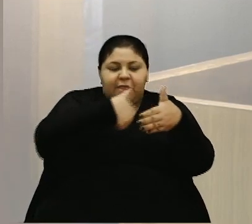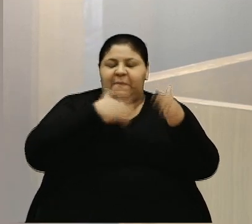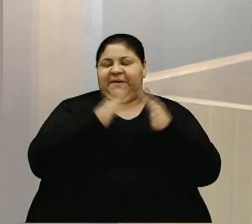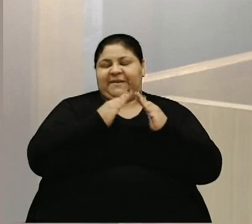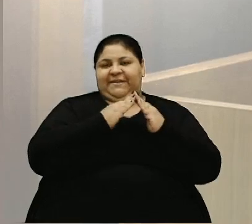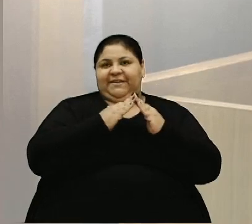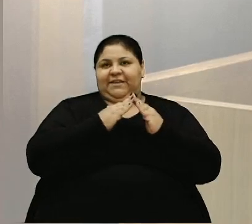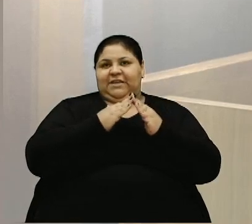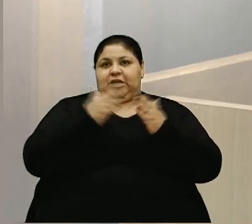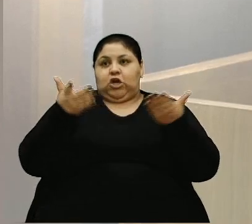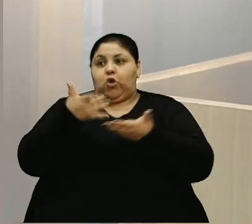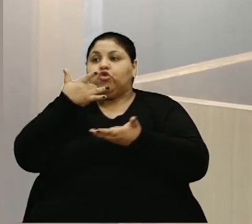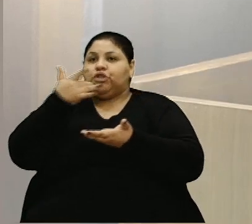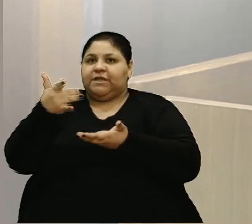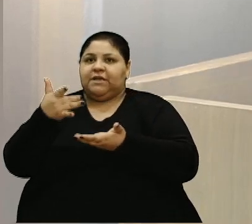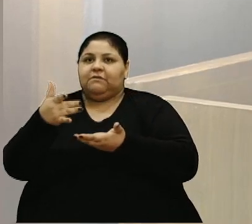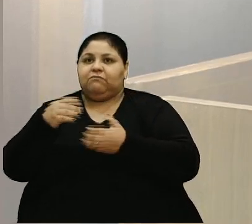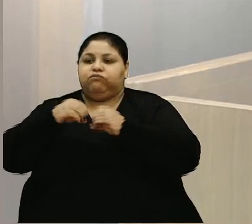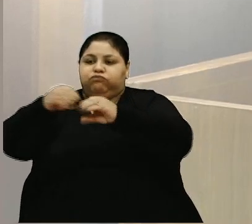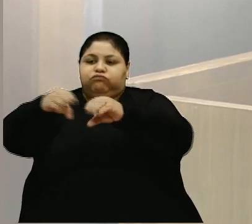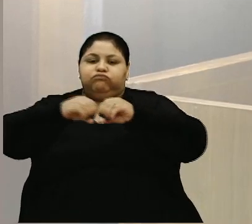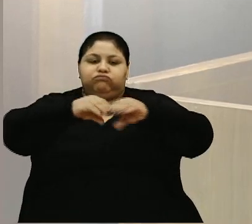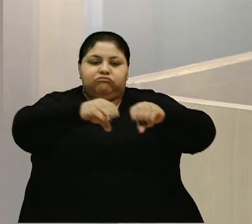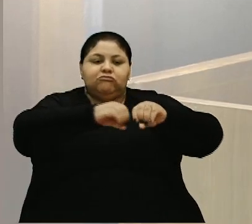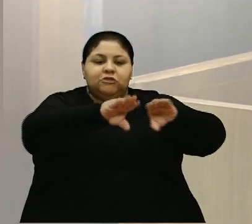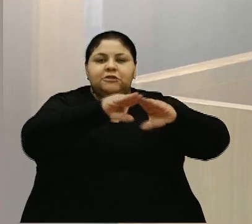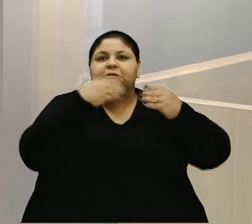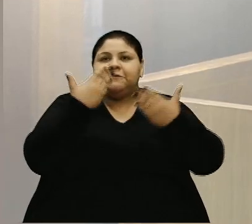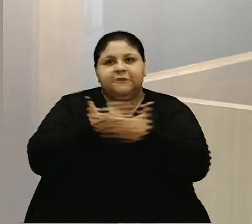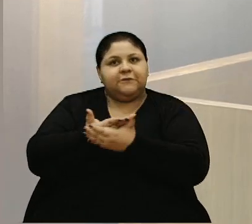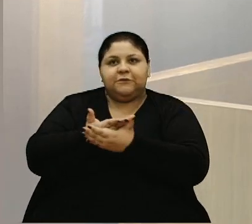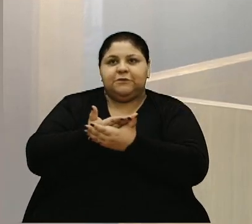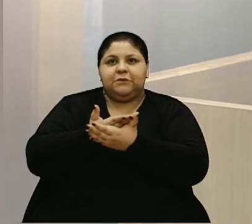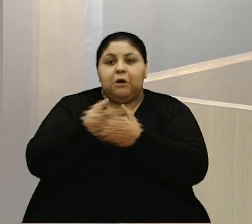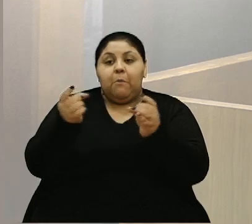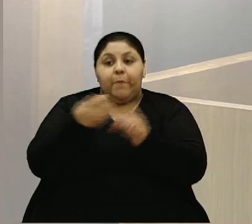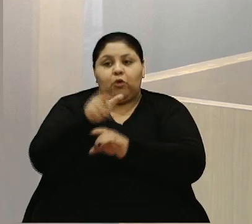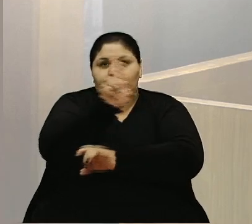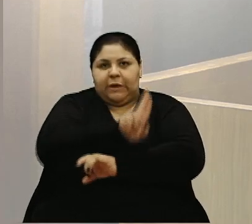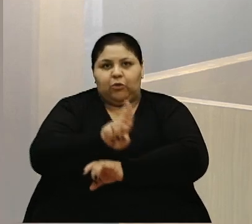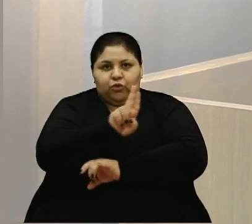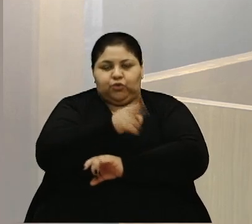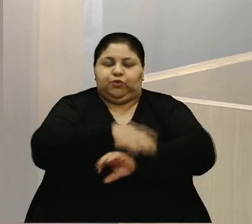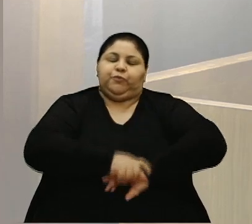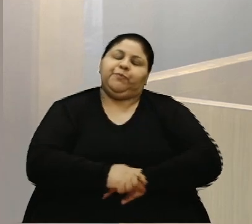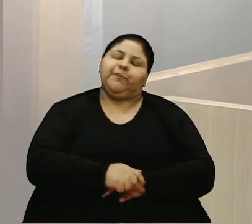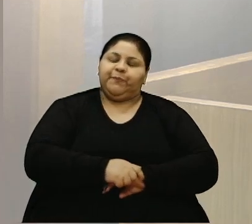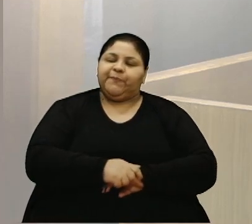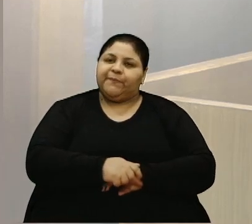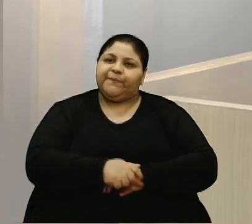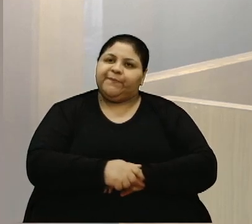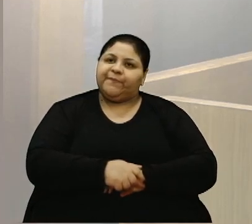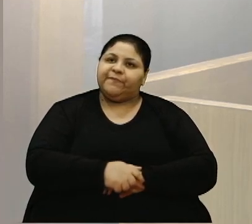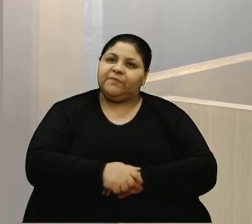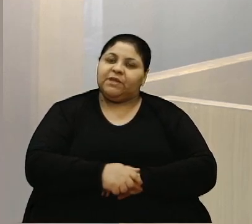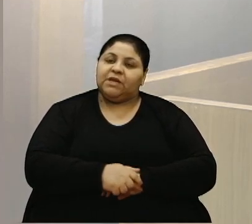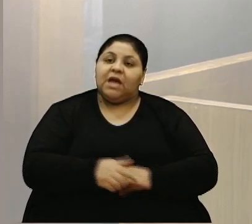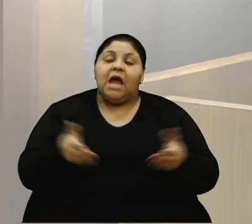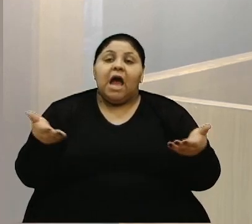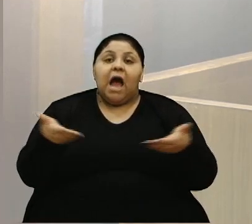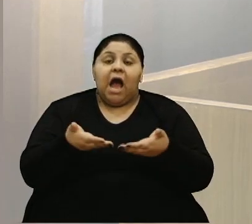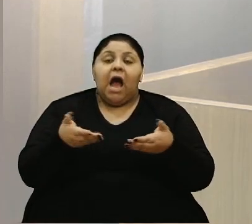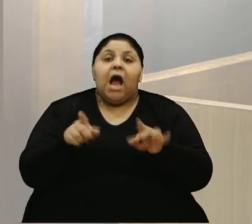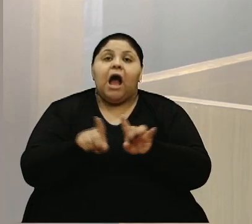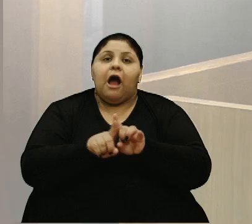hoje à tarde, eu vou já levar para a escolinha para que esteja lá à disposição. Então, eu queria trazer aqui agora